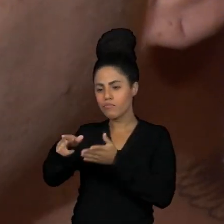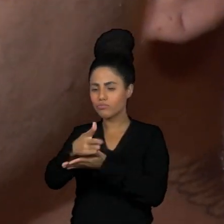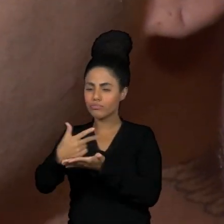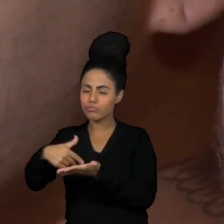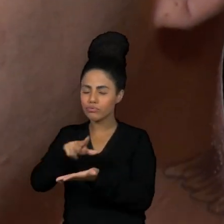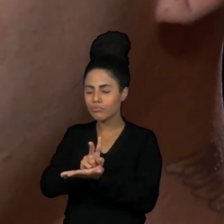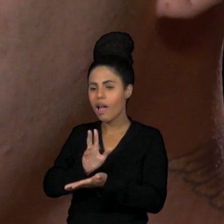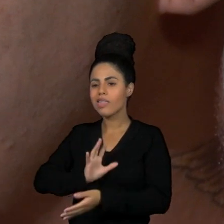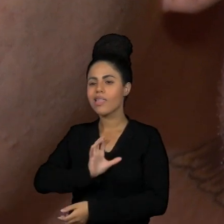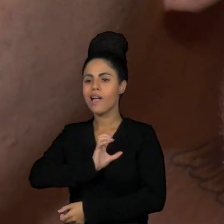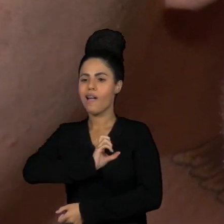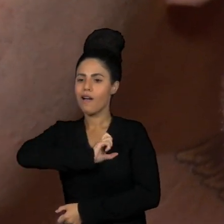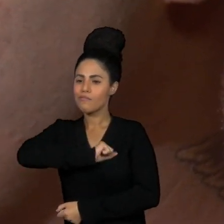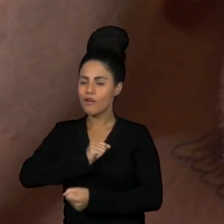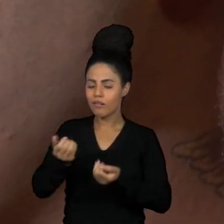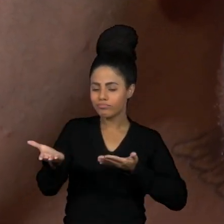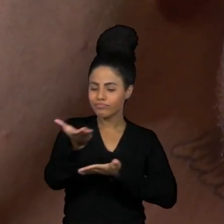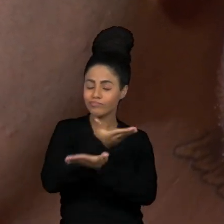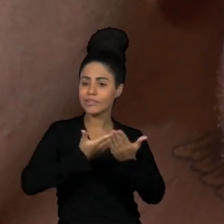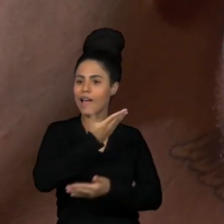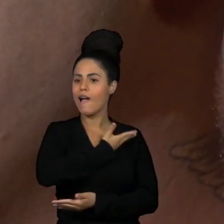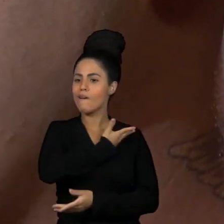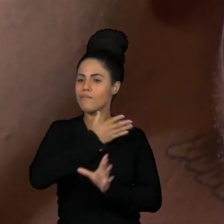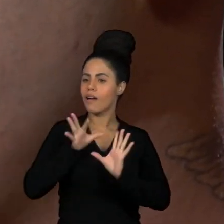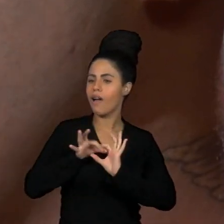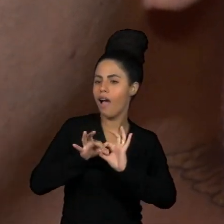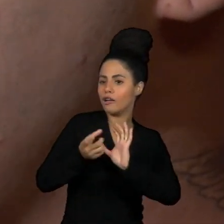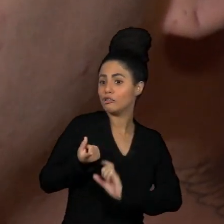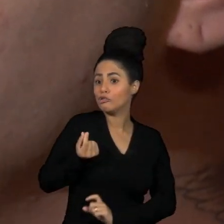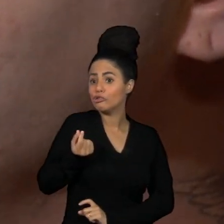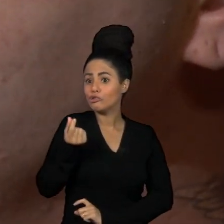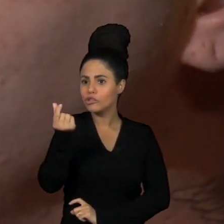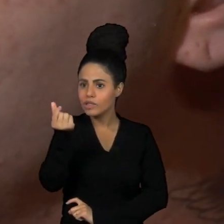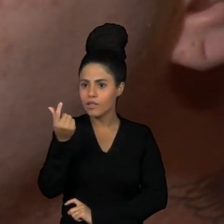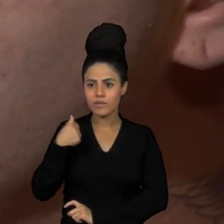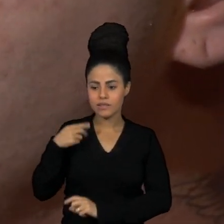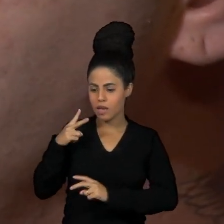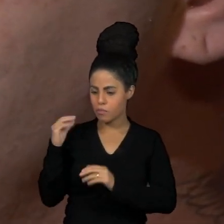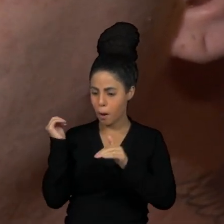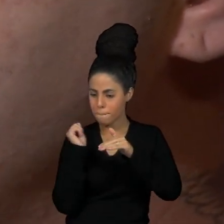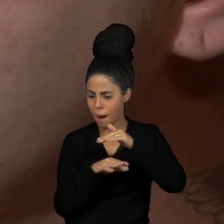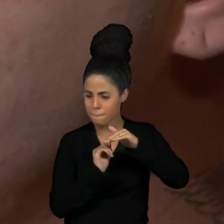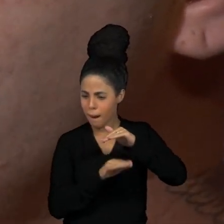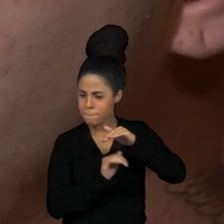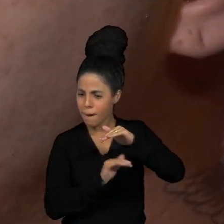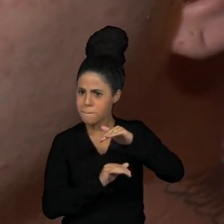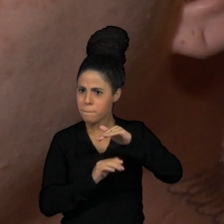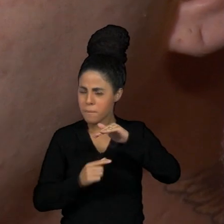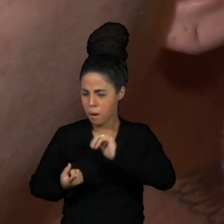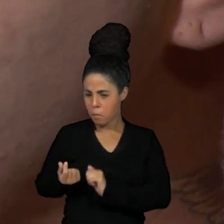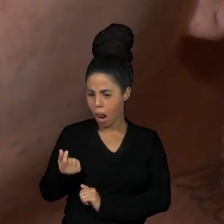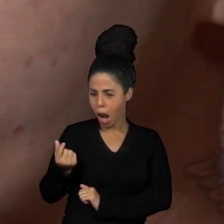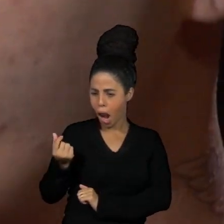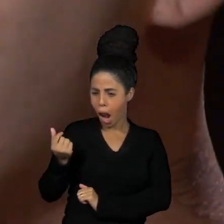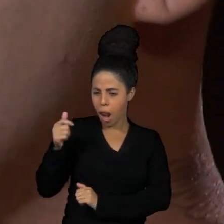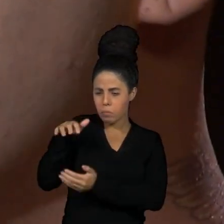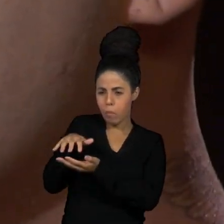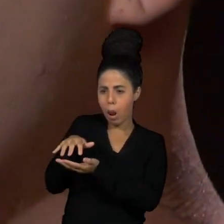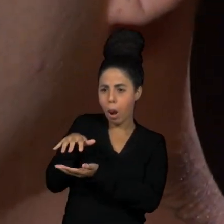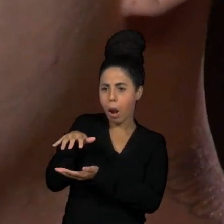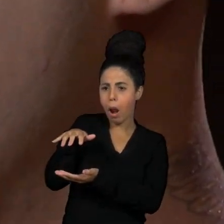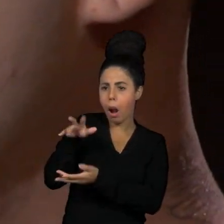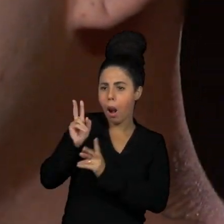amigo e que o dinheiro, quanto mais eu fui tendo, acho que mais eu fui proporcionando o melhor para minha